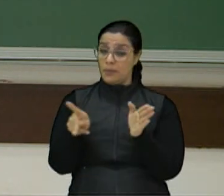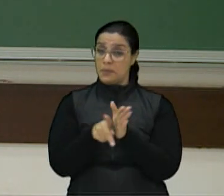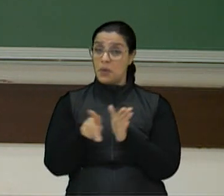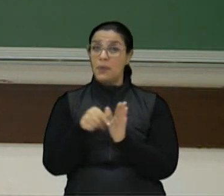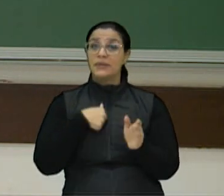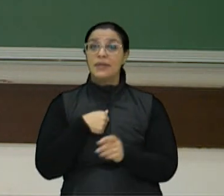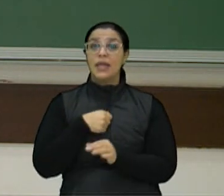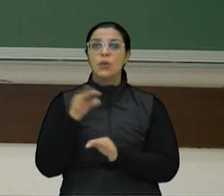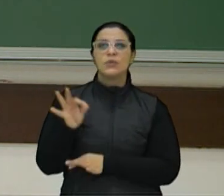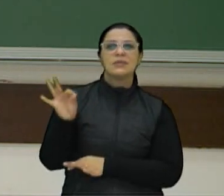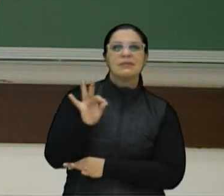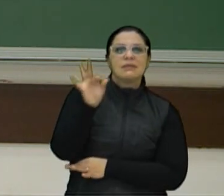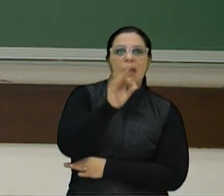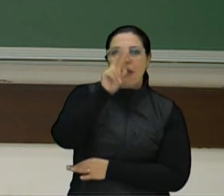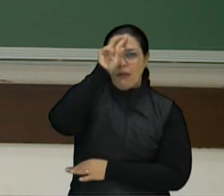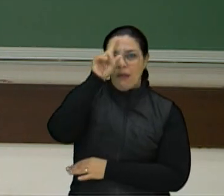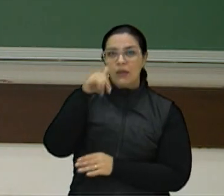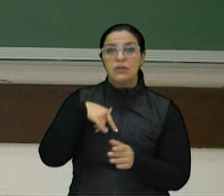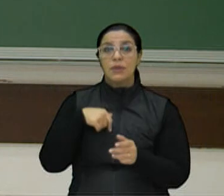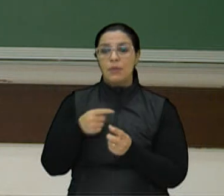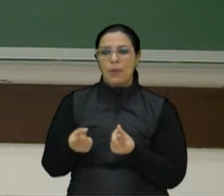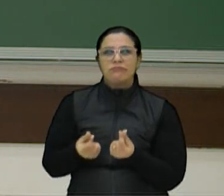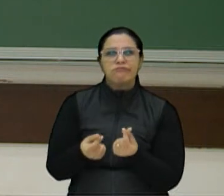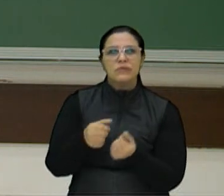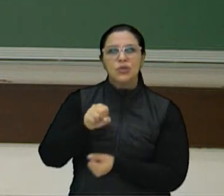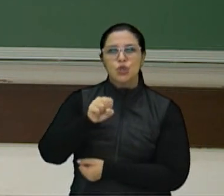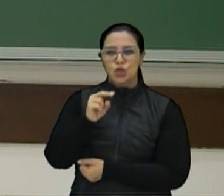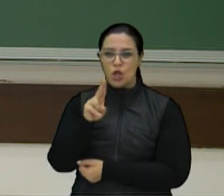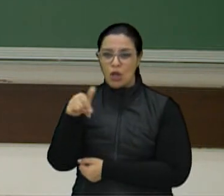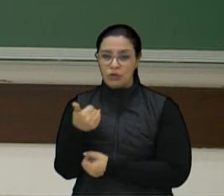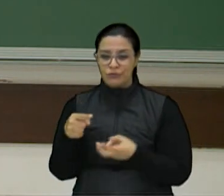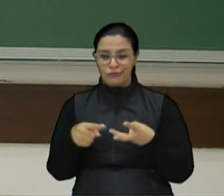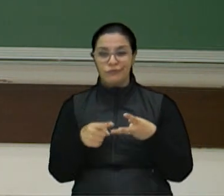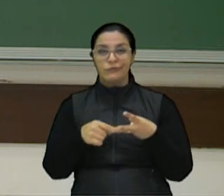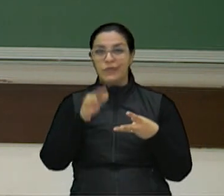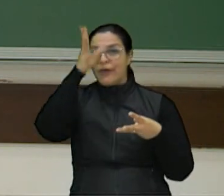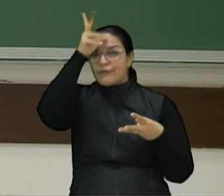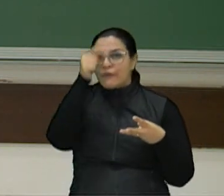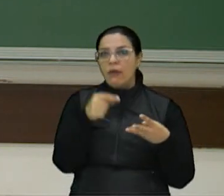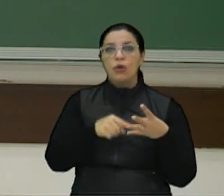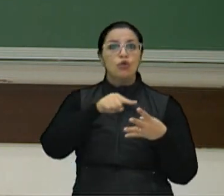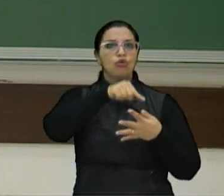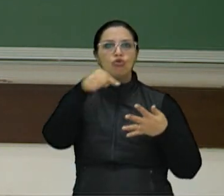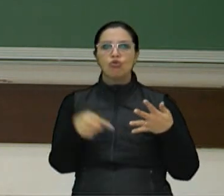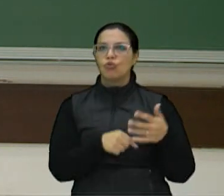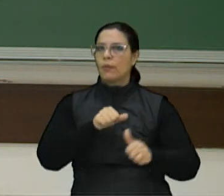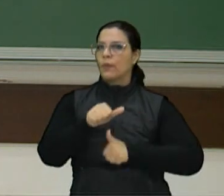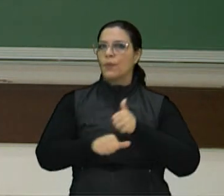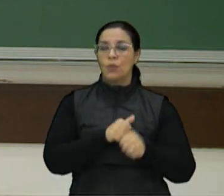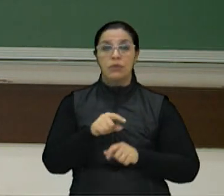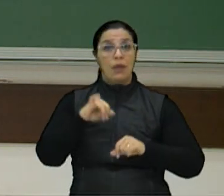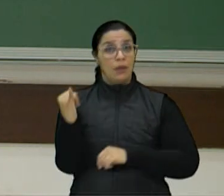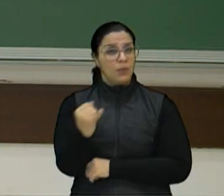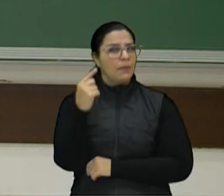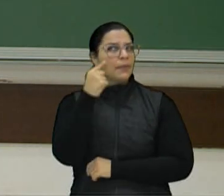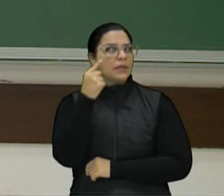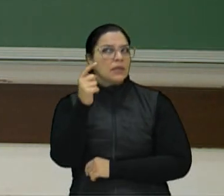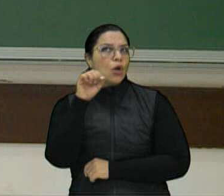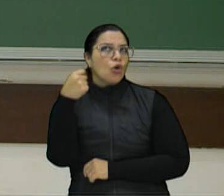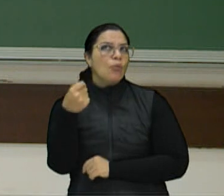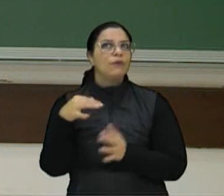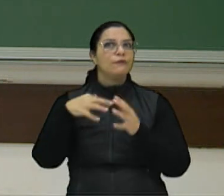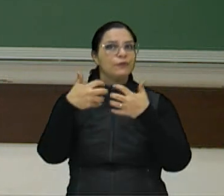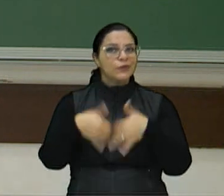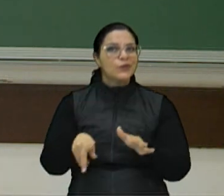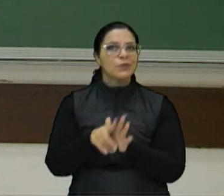os insetos, a produção de soja, a criação de frango e assim por diante. É fundamental, então, pensarmos nessa